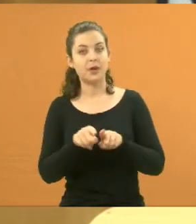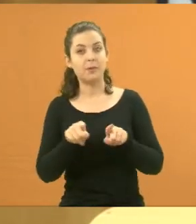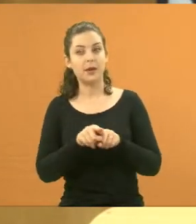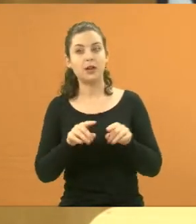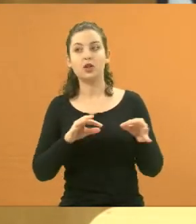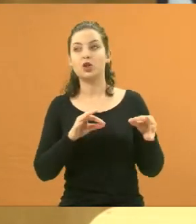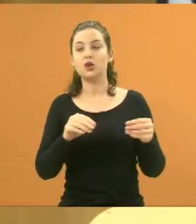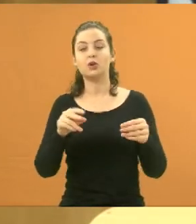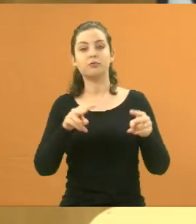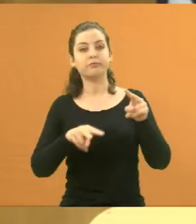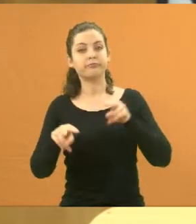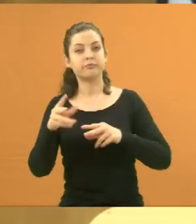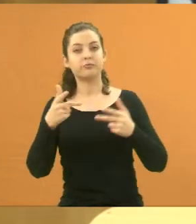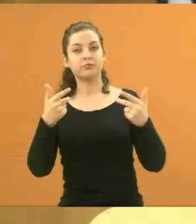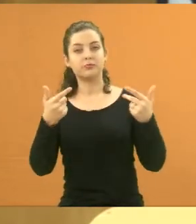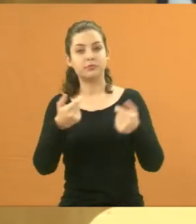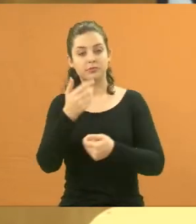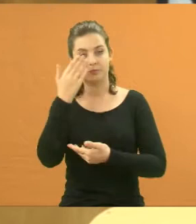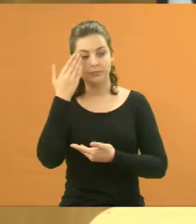para todos. Muito obrigado.